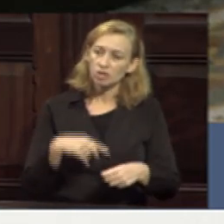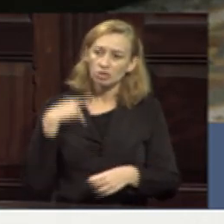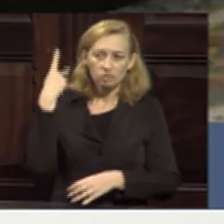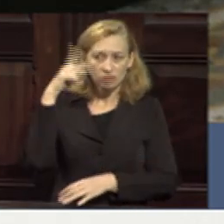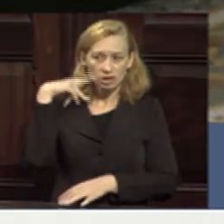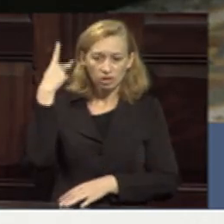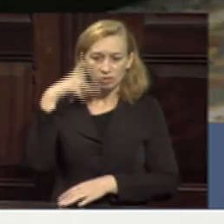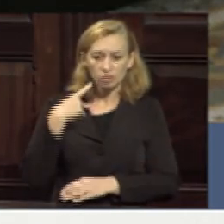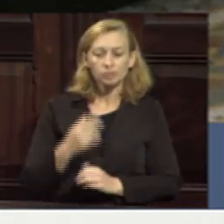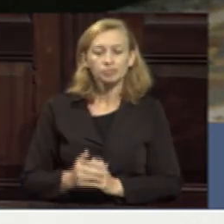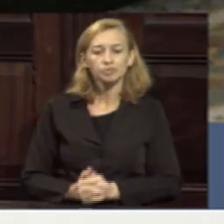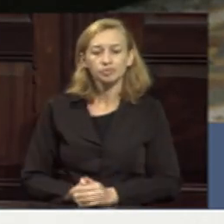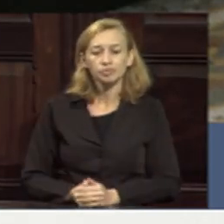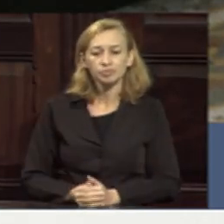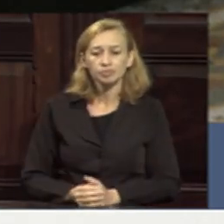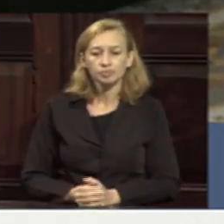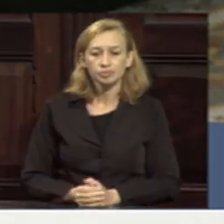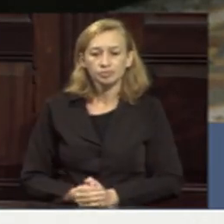vereadora.